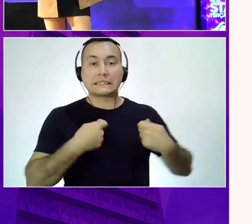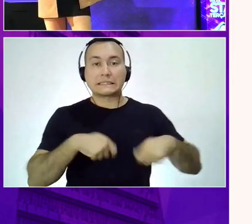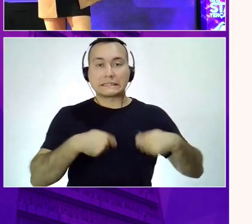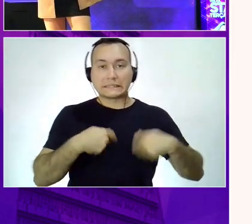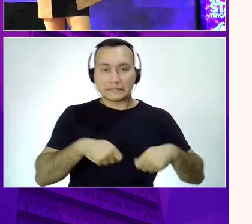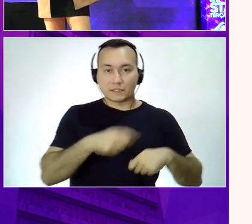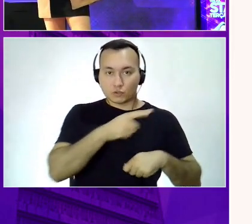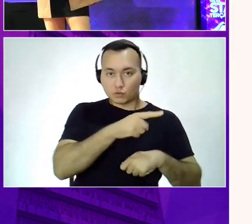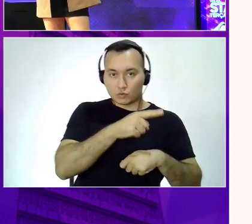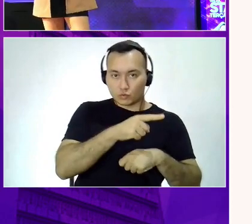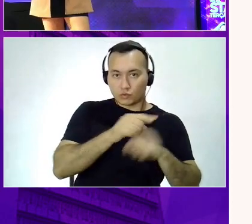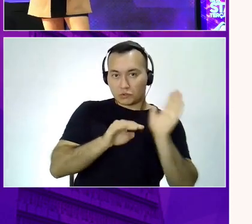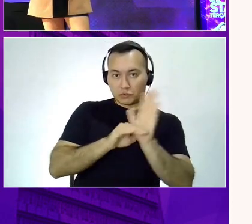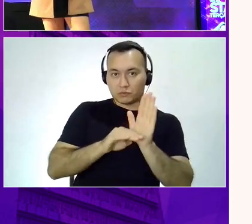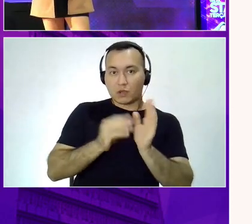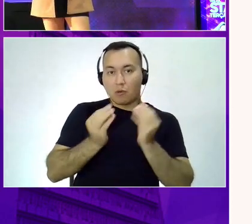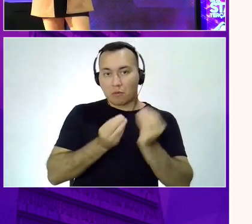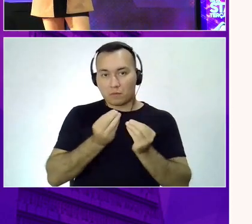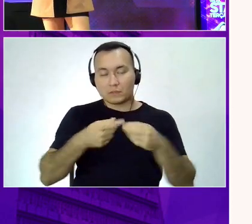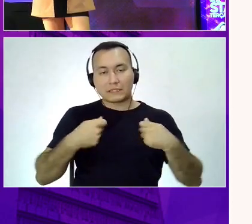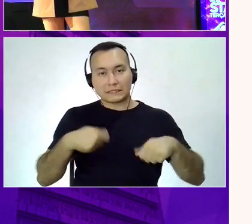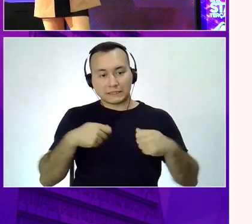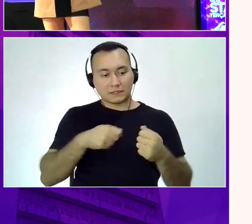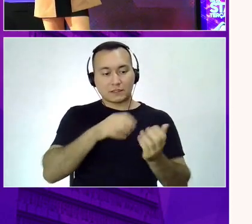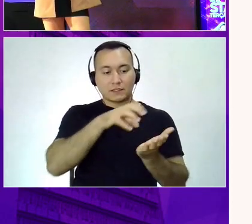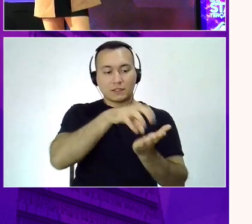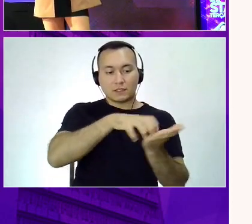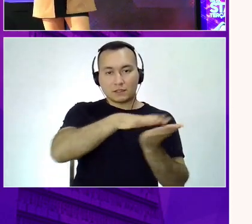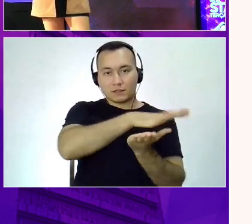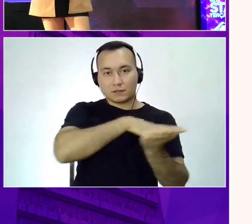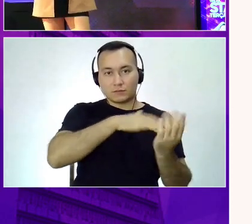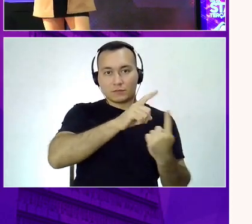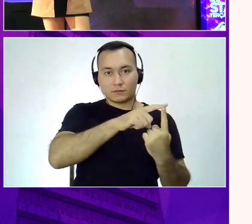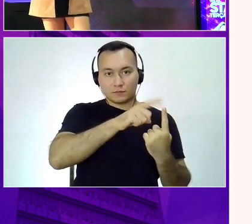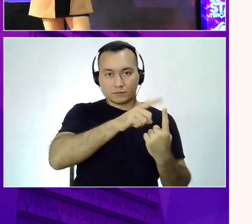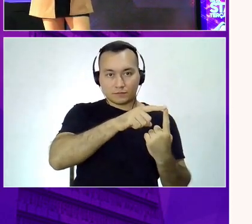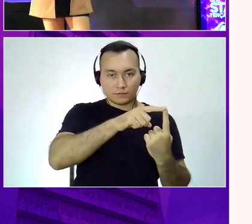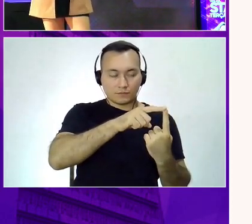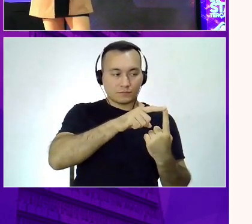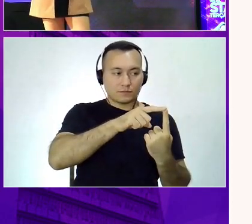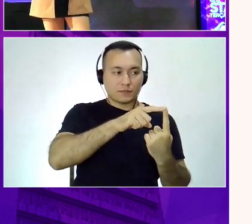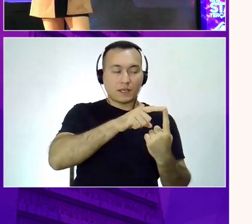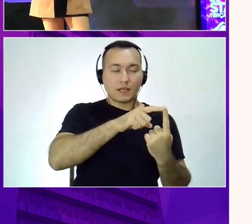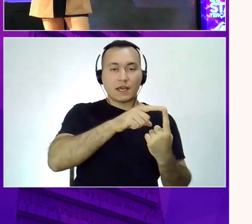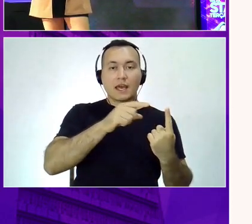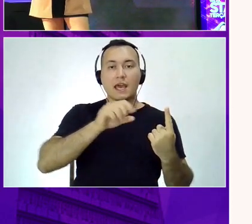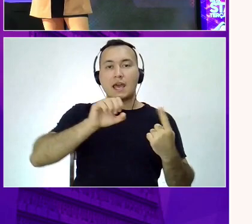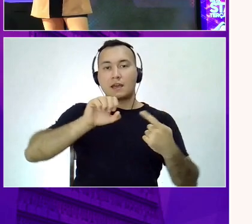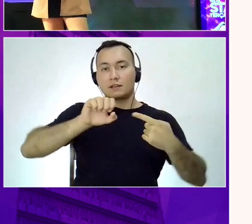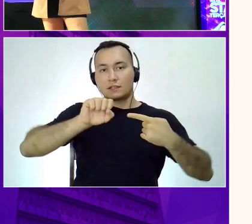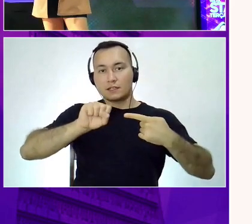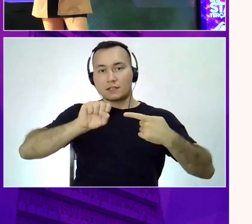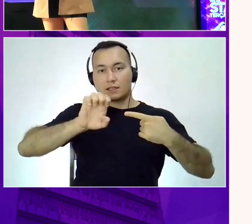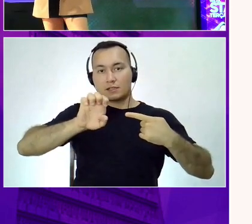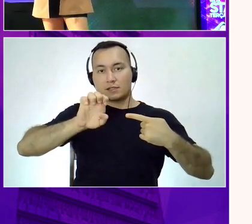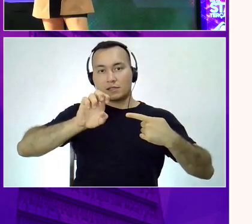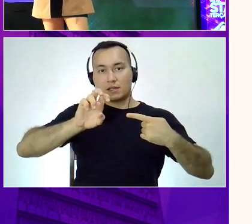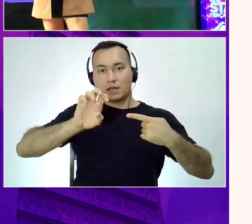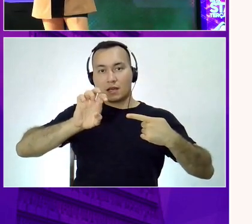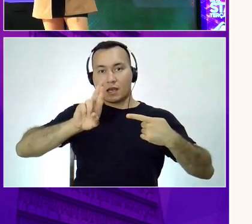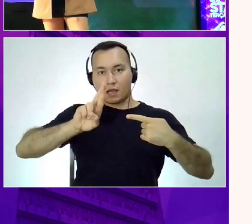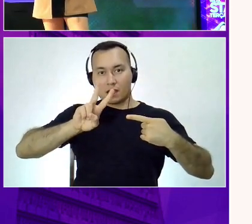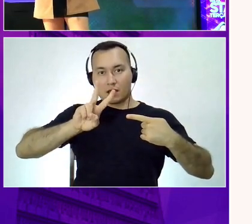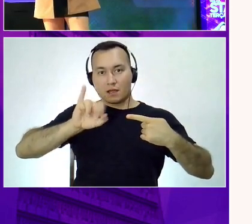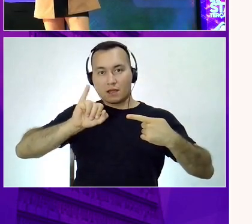está chamando outras 2 APIs, e todas elas precisam ser atualizadas com a informação. Se você tenta fazer